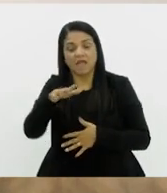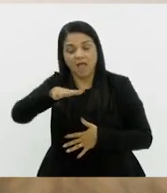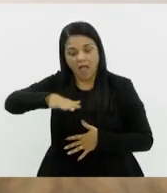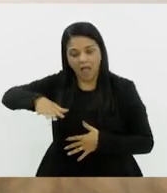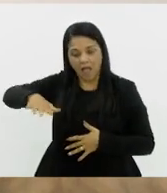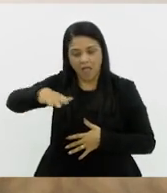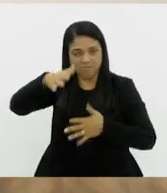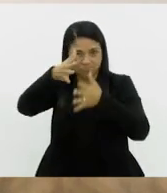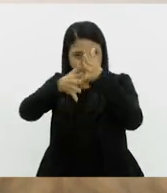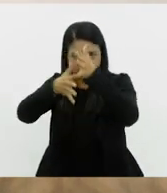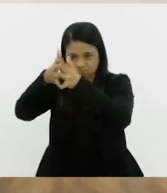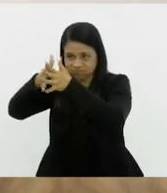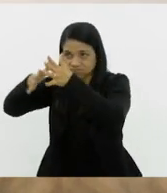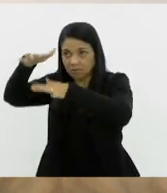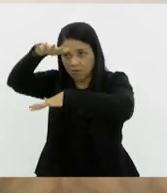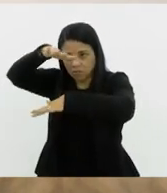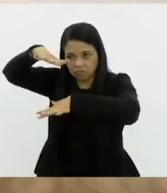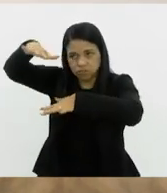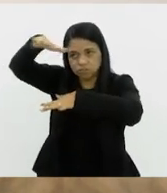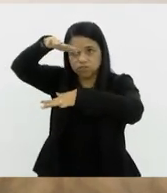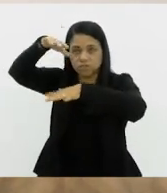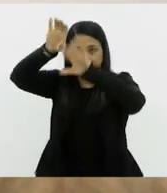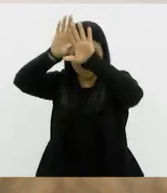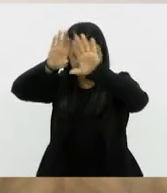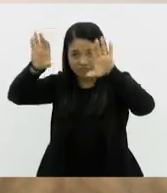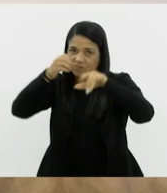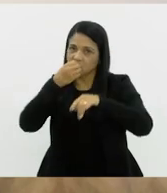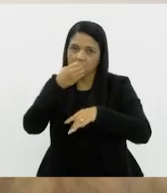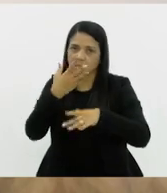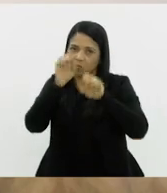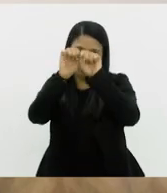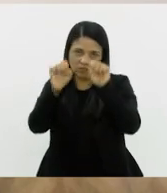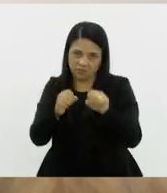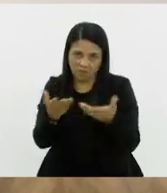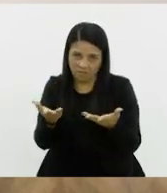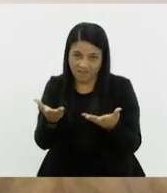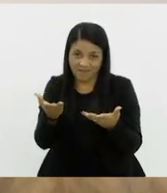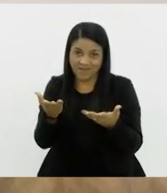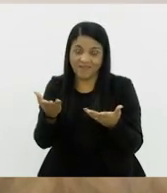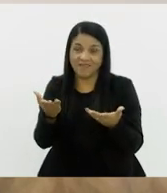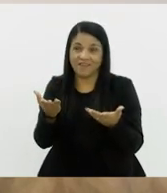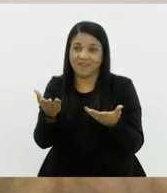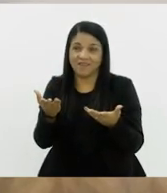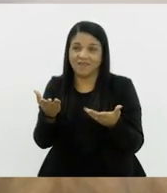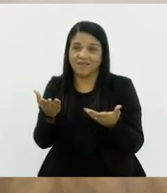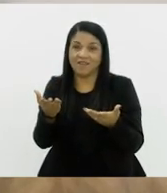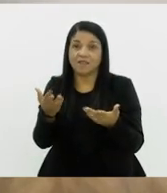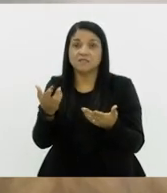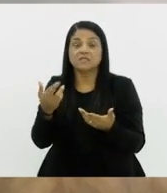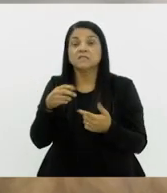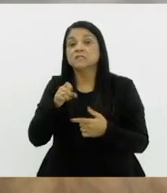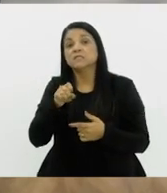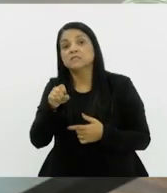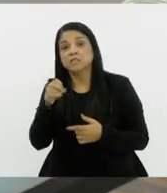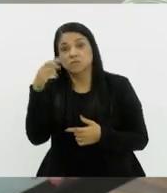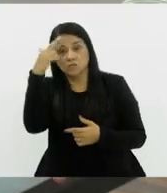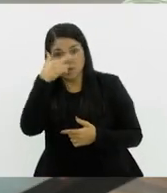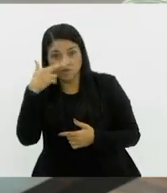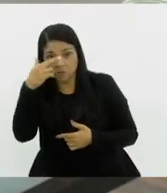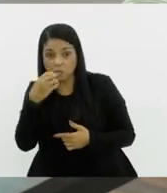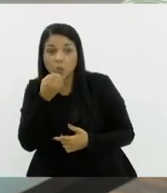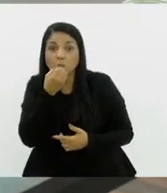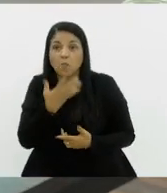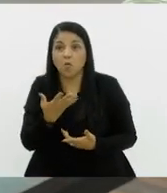o sistema não seria bom. Agora, assim, se a gente. O sistema que não pode ser fiscalizado, você pode caracterizar como bom?